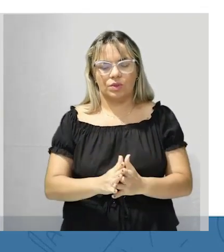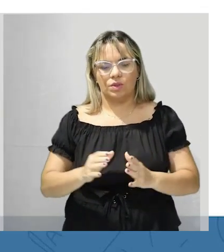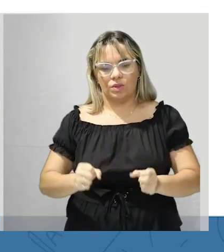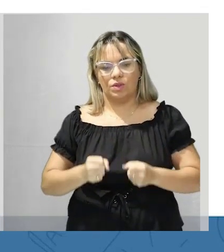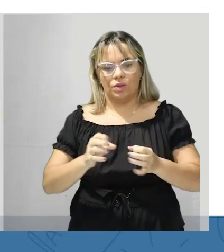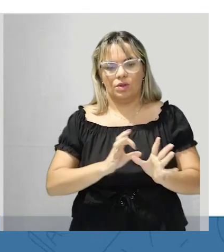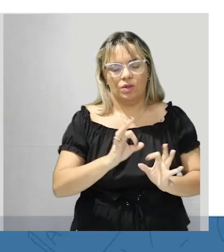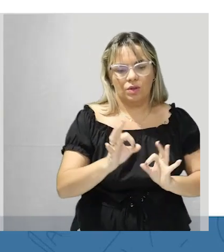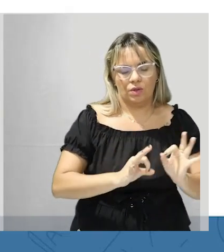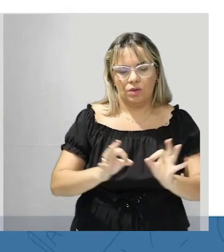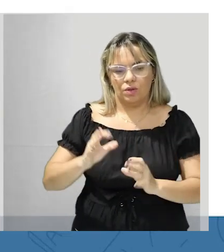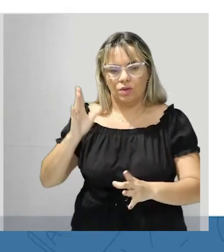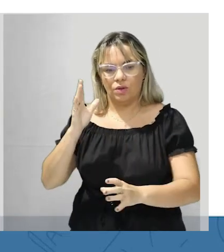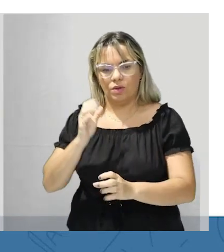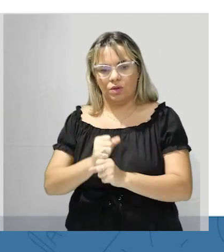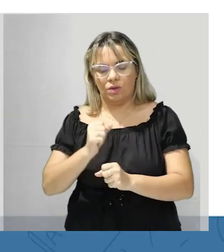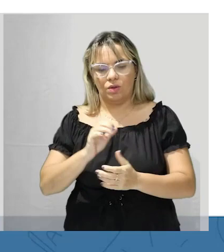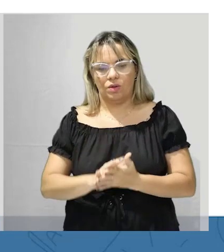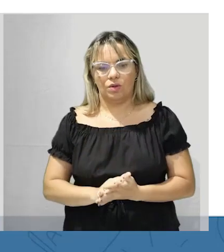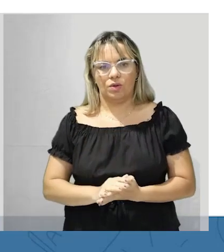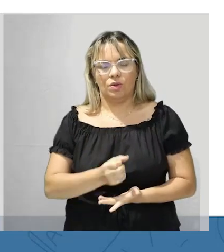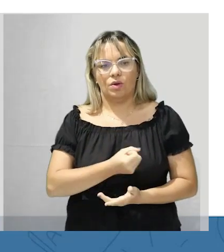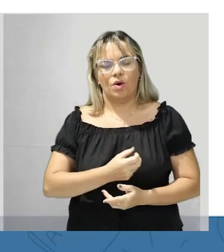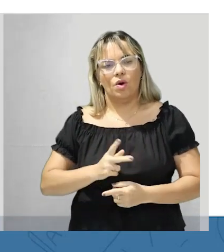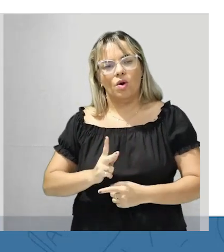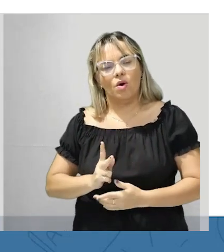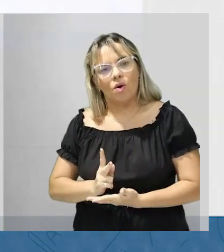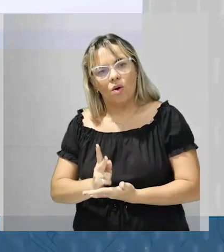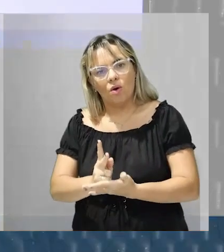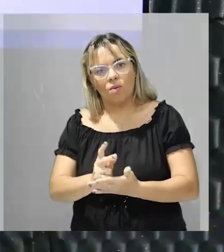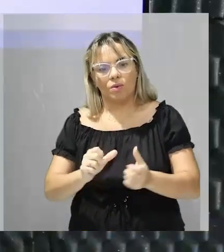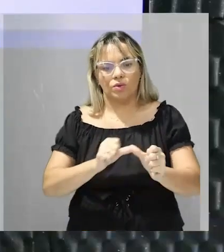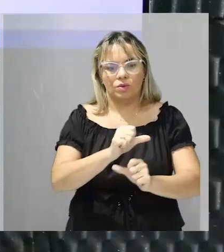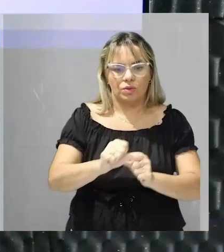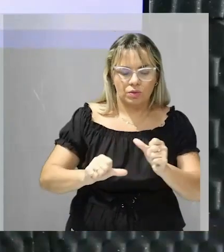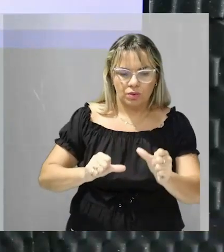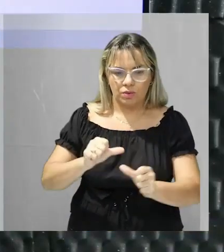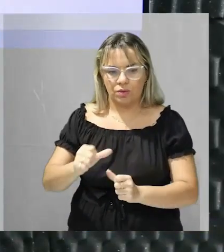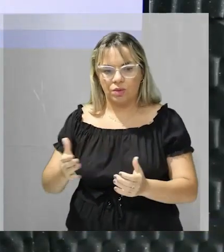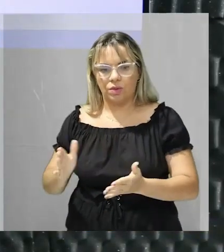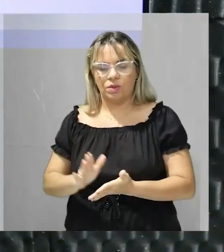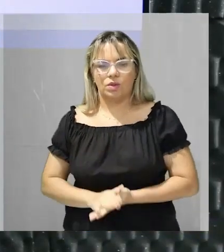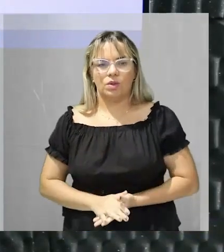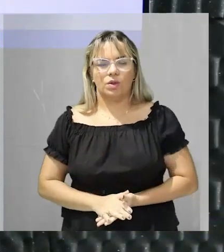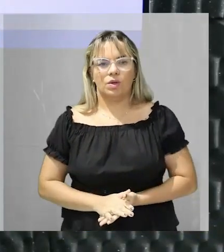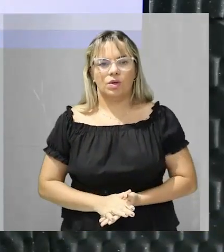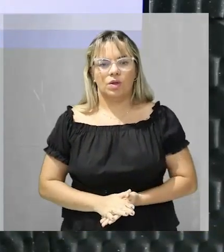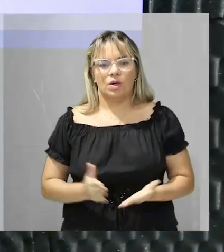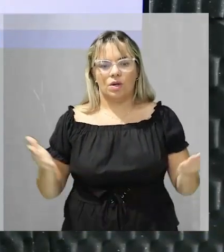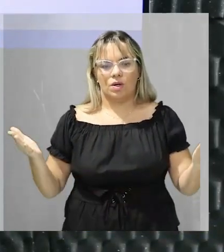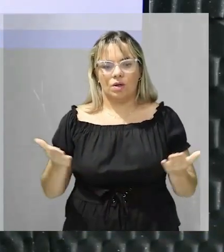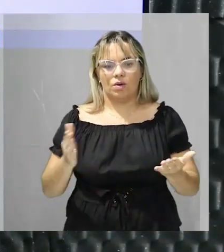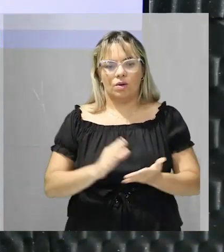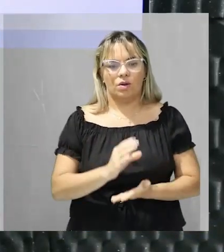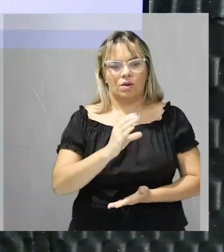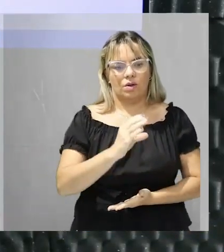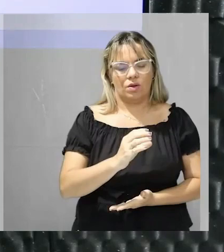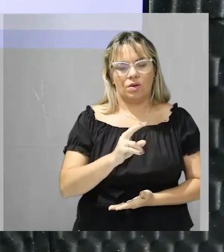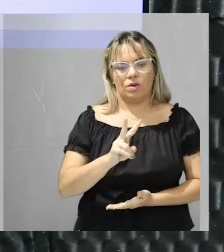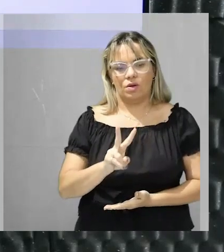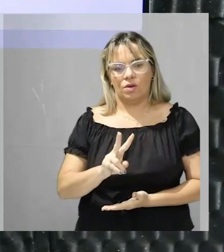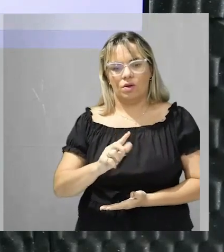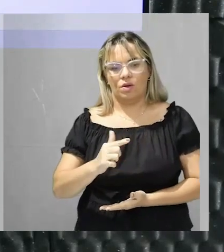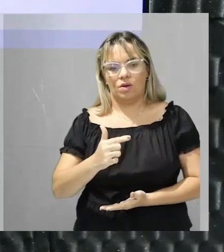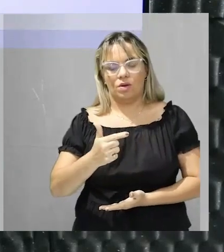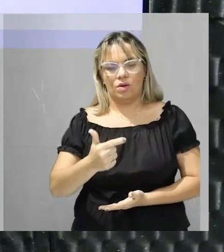montar um novo coeficiente de variação que aqui agora vai ser chamado cv2 tá então a ração